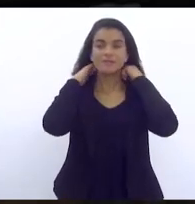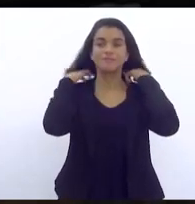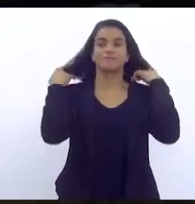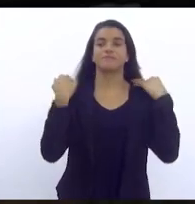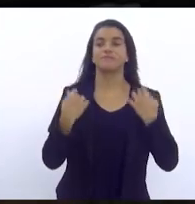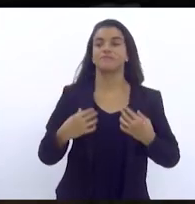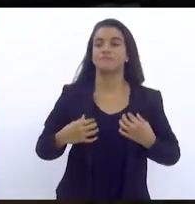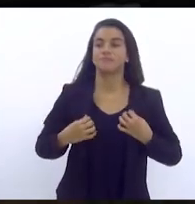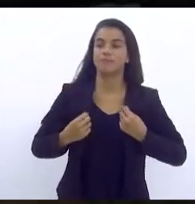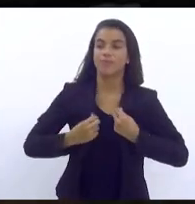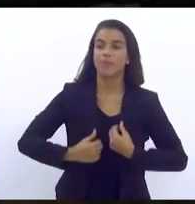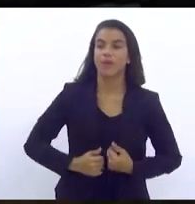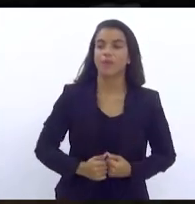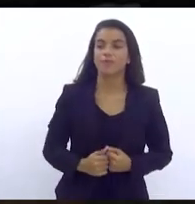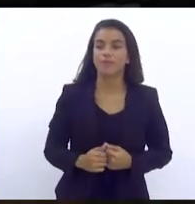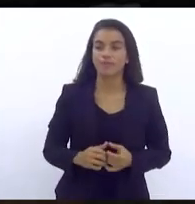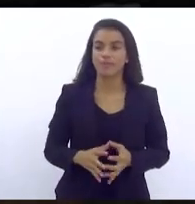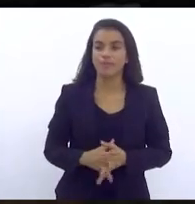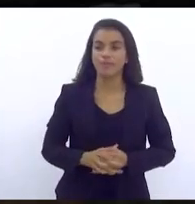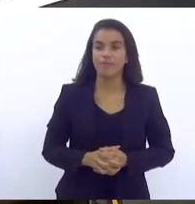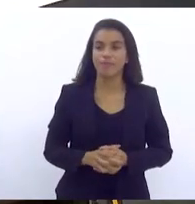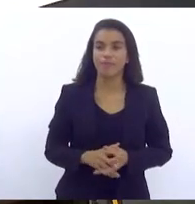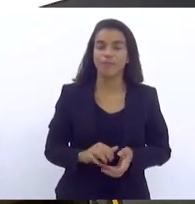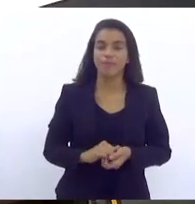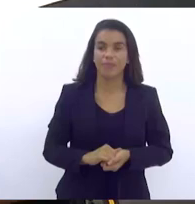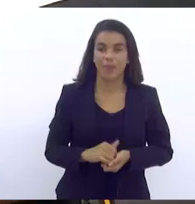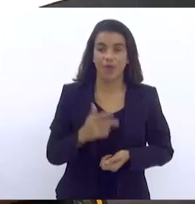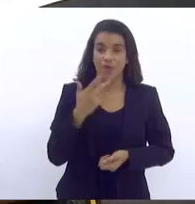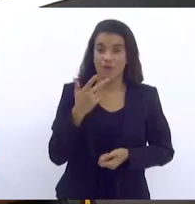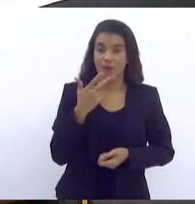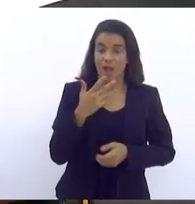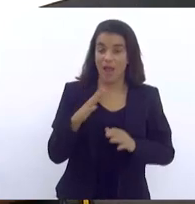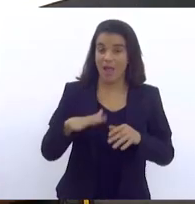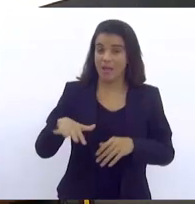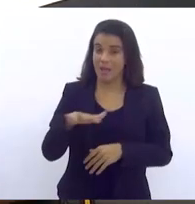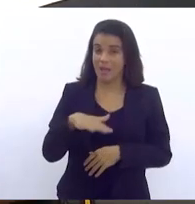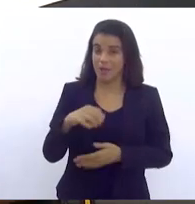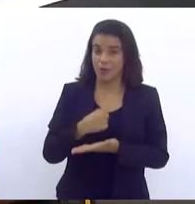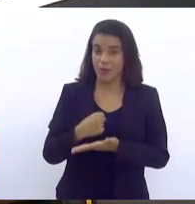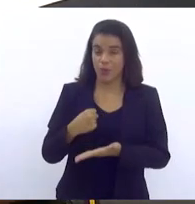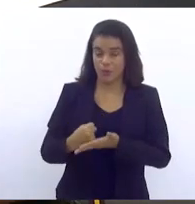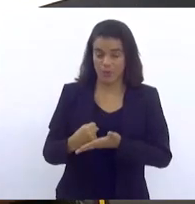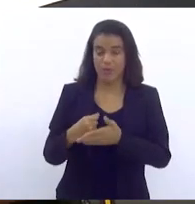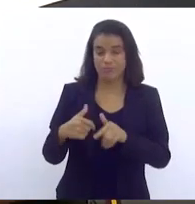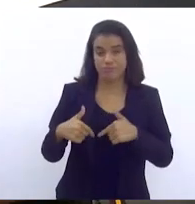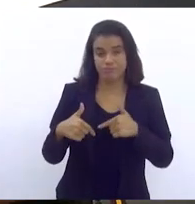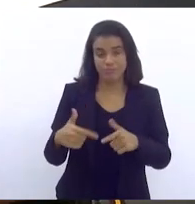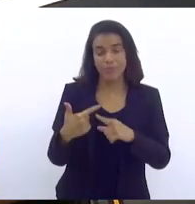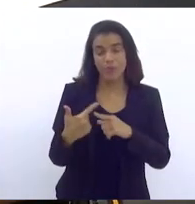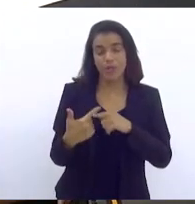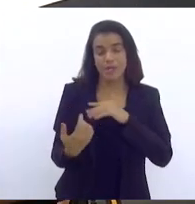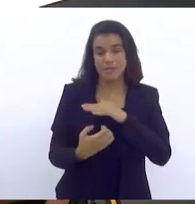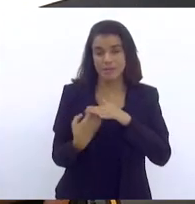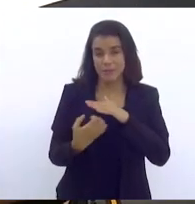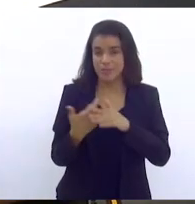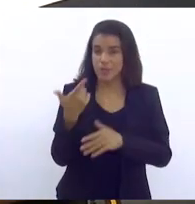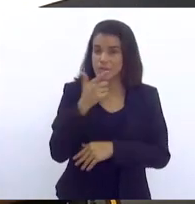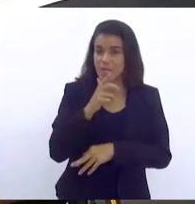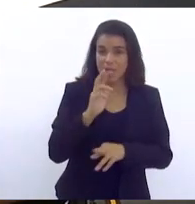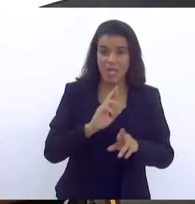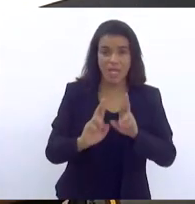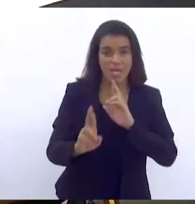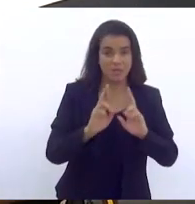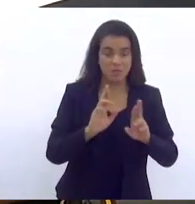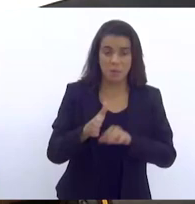passa bom eu vou falar mais a parte do contrato né da parte de execução acho que as companhias conseguem responder muito